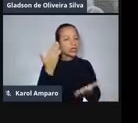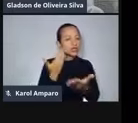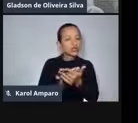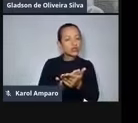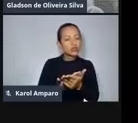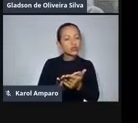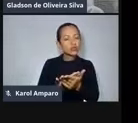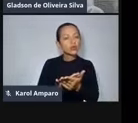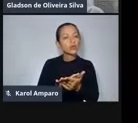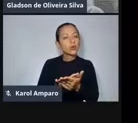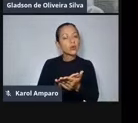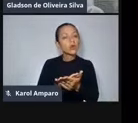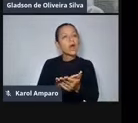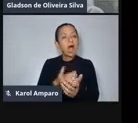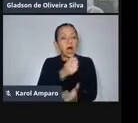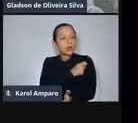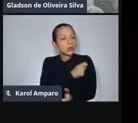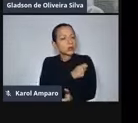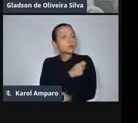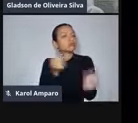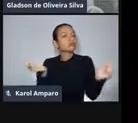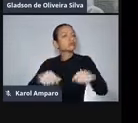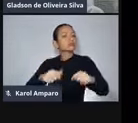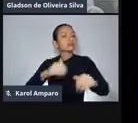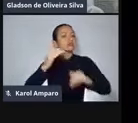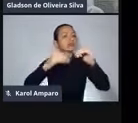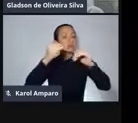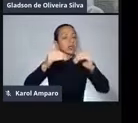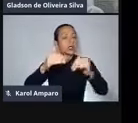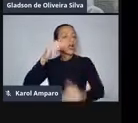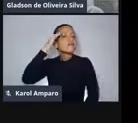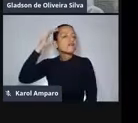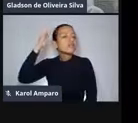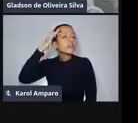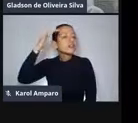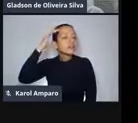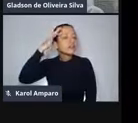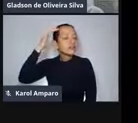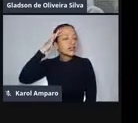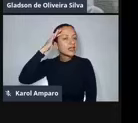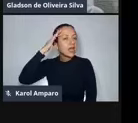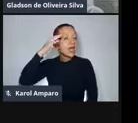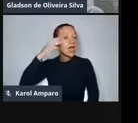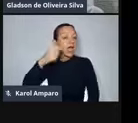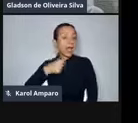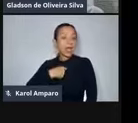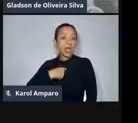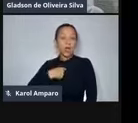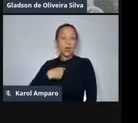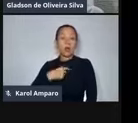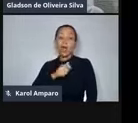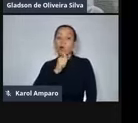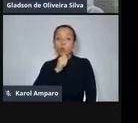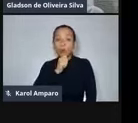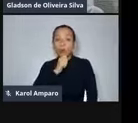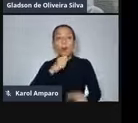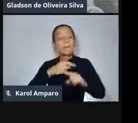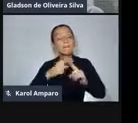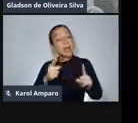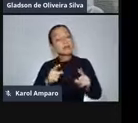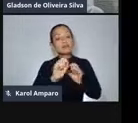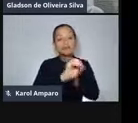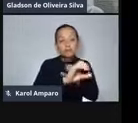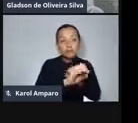a muitos sonhos que eu ainda sonhei e não consegui realizar. Mas tudo aquilo que a gente teve